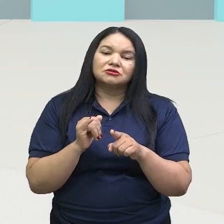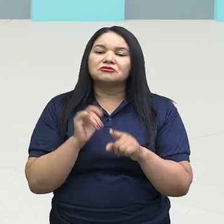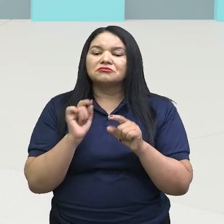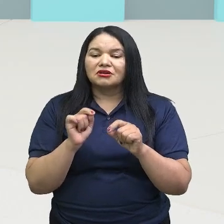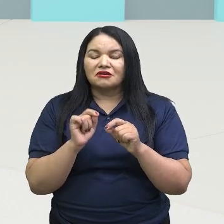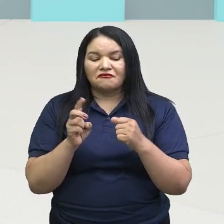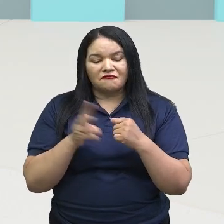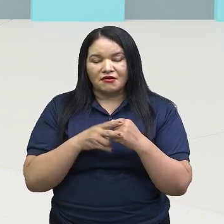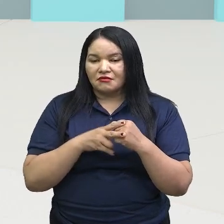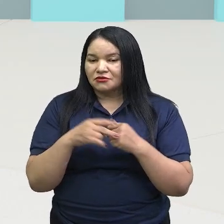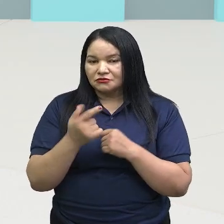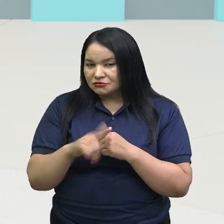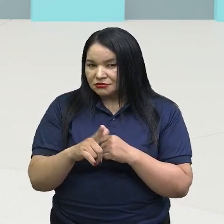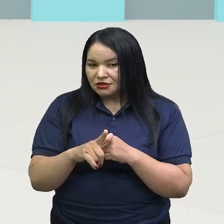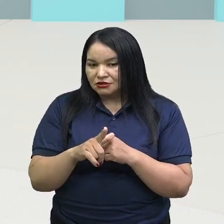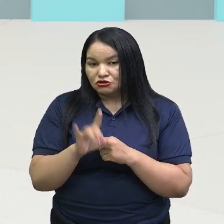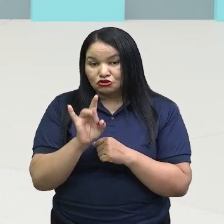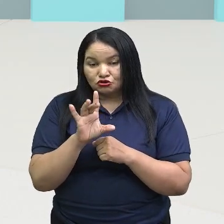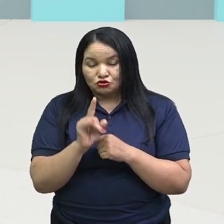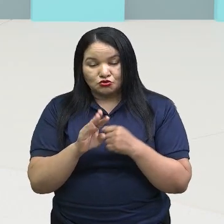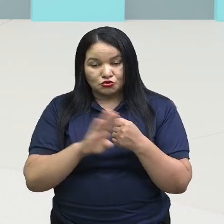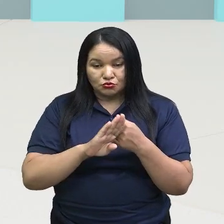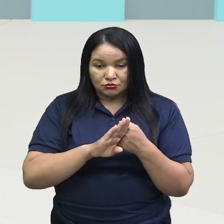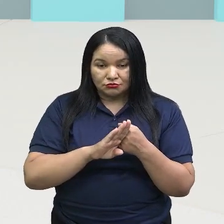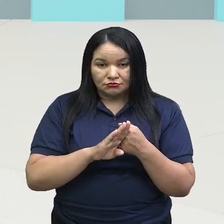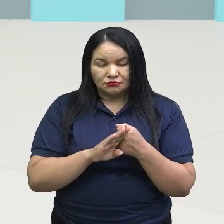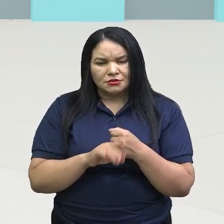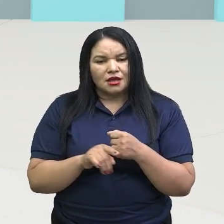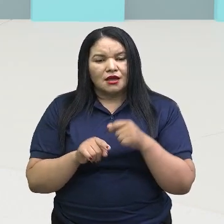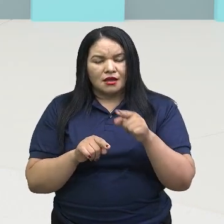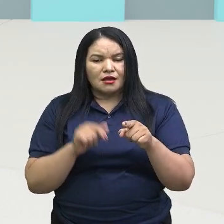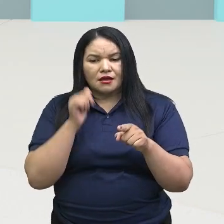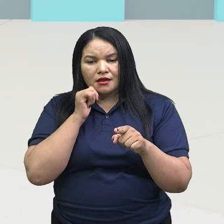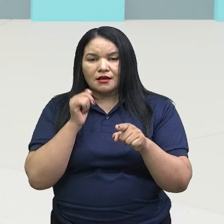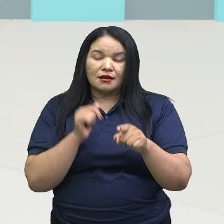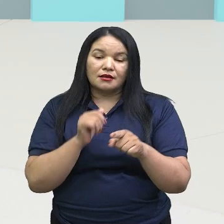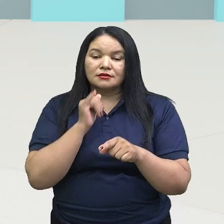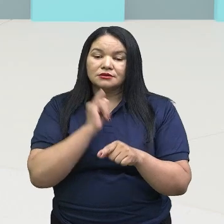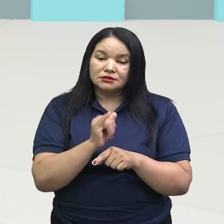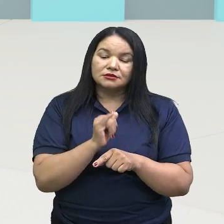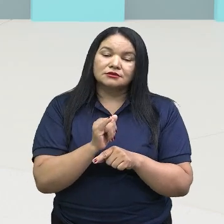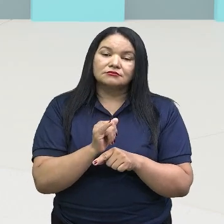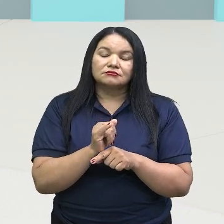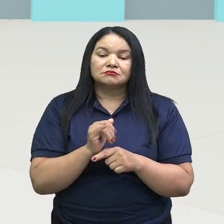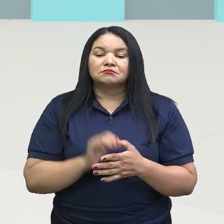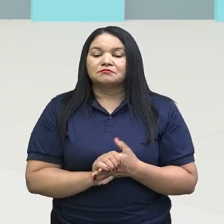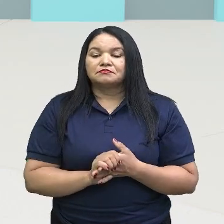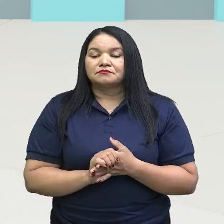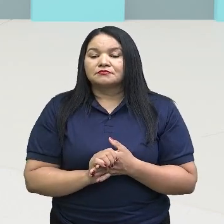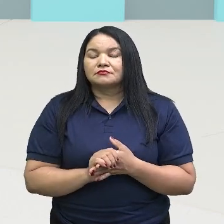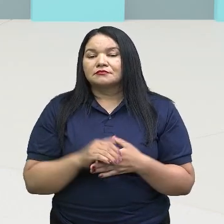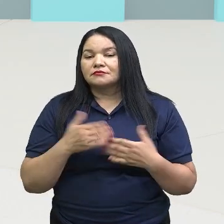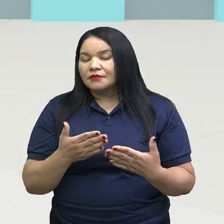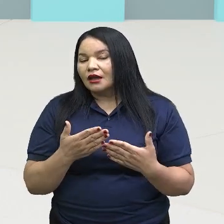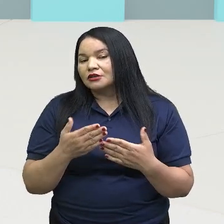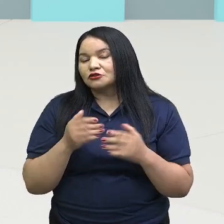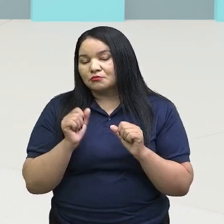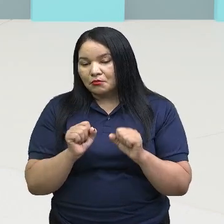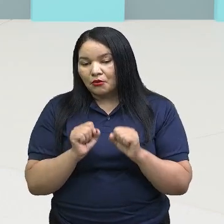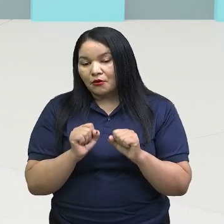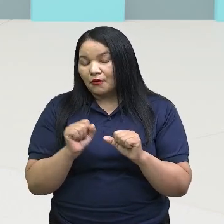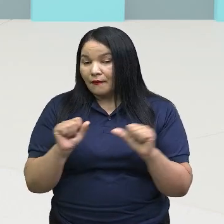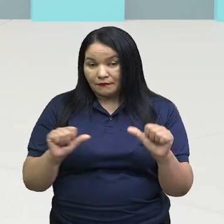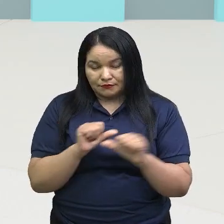apresenta verbo, é apenas um substantivo. Ela disse algo. Só que esse substantivo, algo, pode se transformar